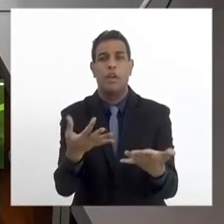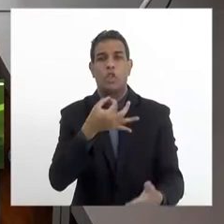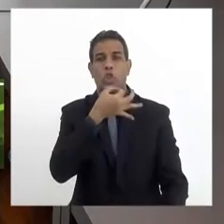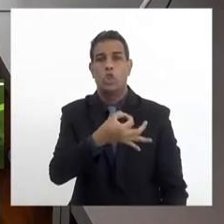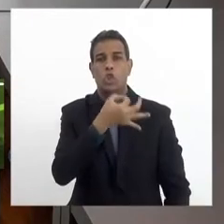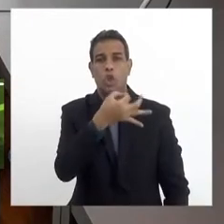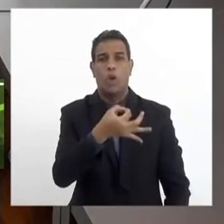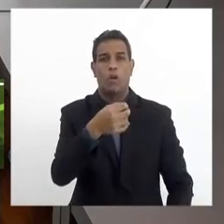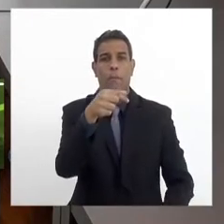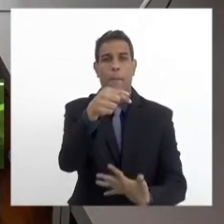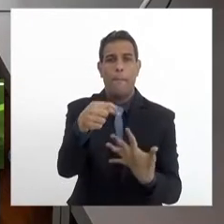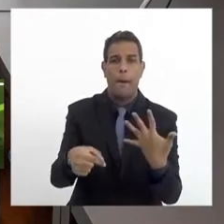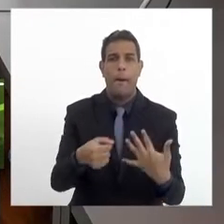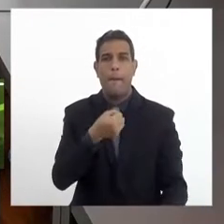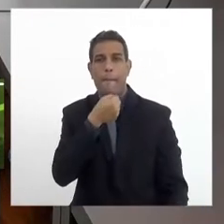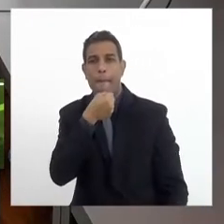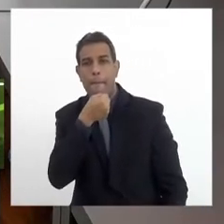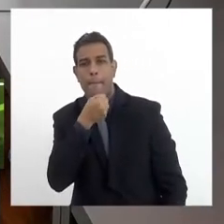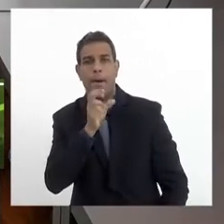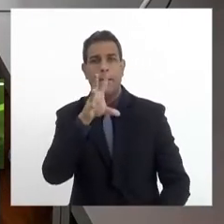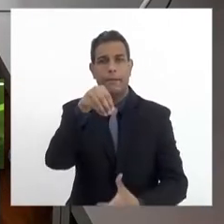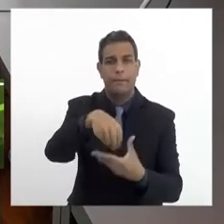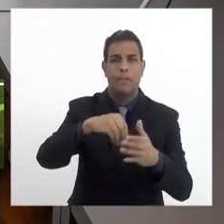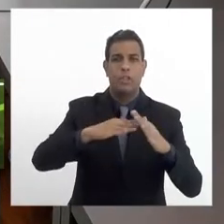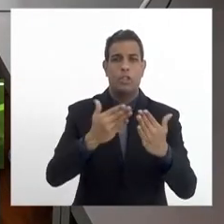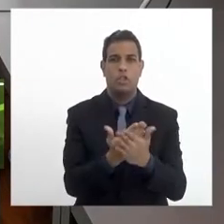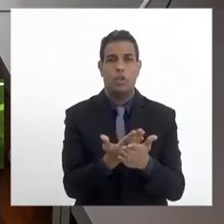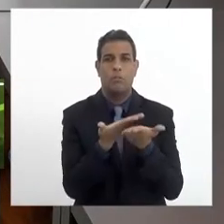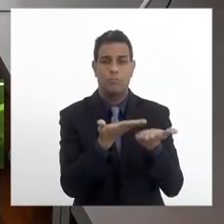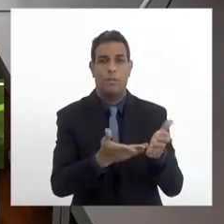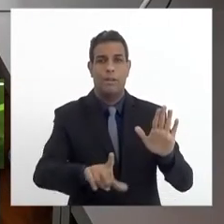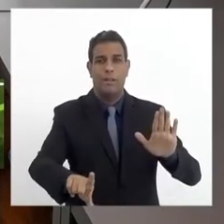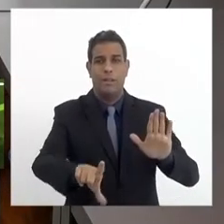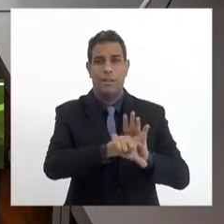Prejudicabilidade. Prejudicabilidade pela lei. E é verdade, a lei é clara aqui. Ó.